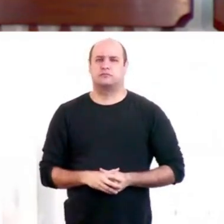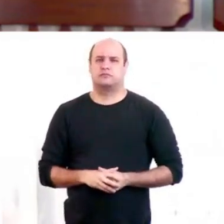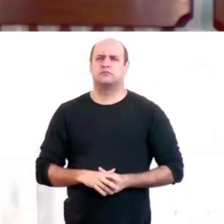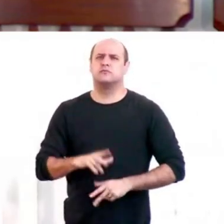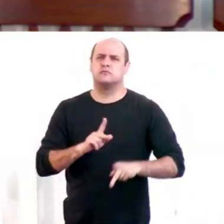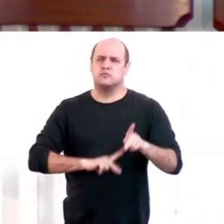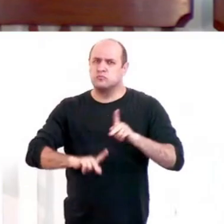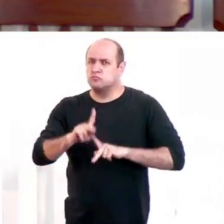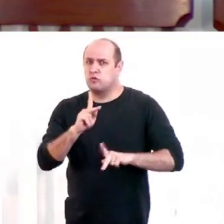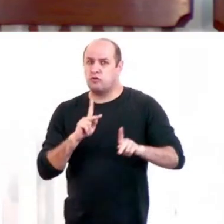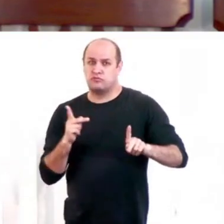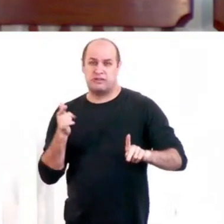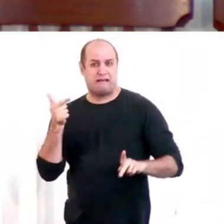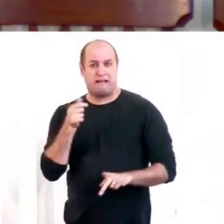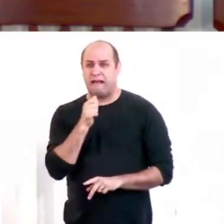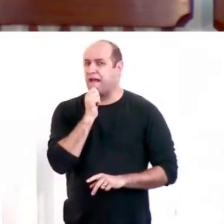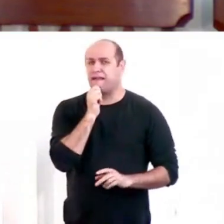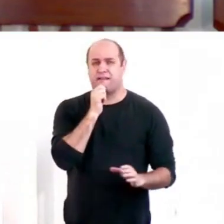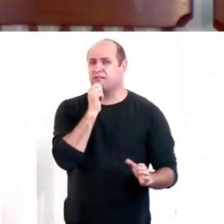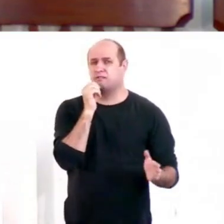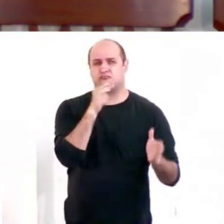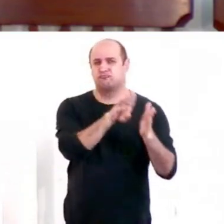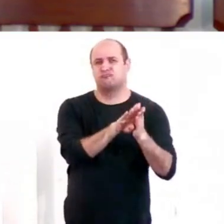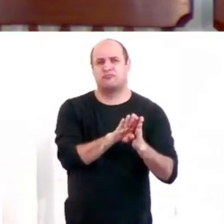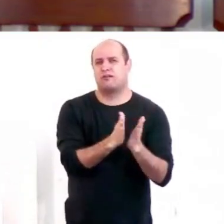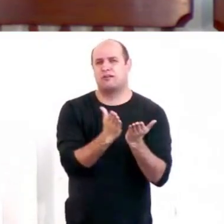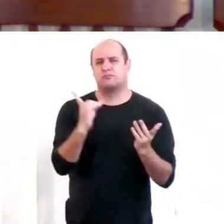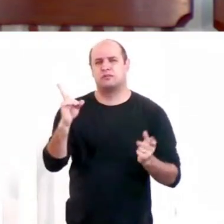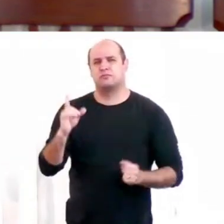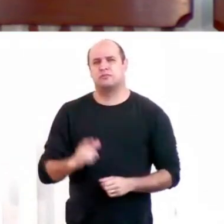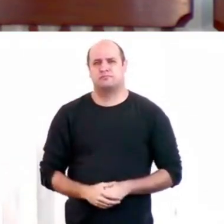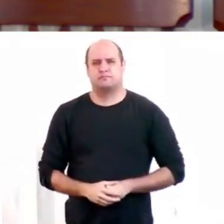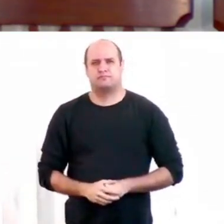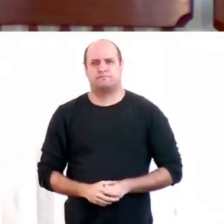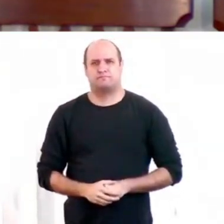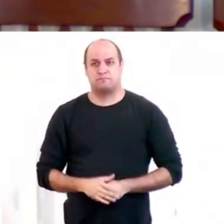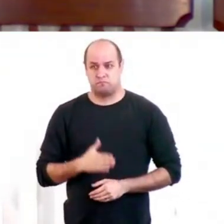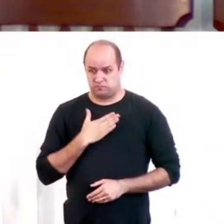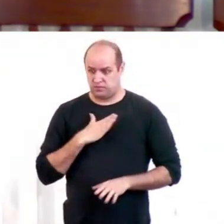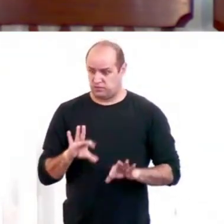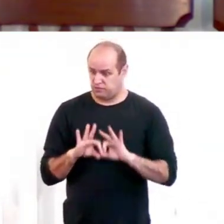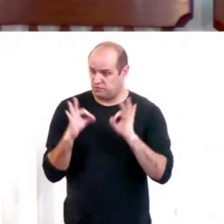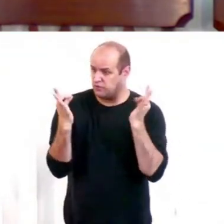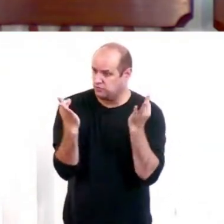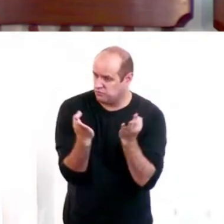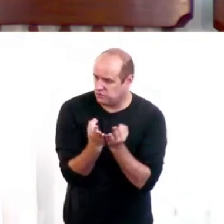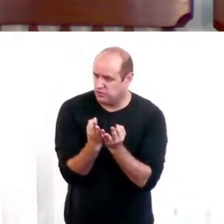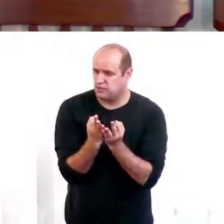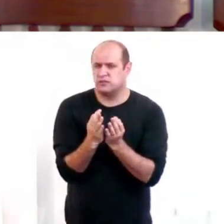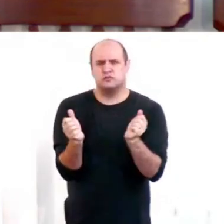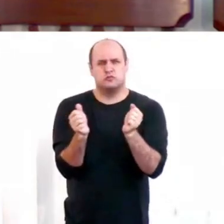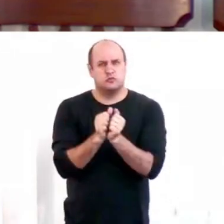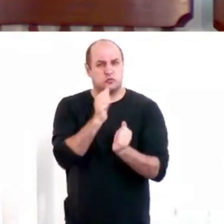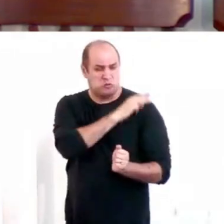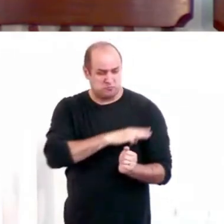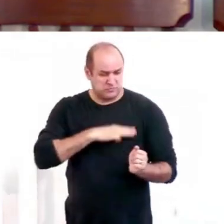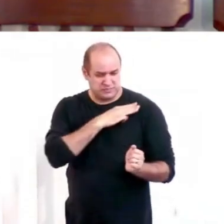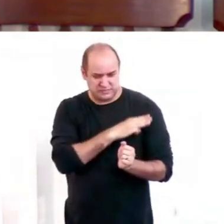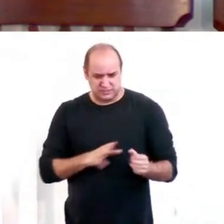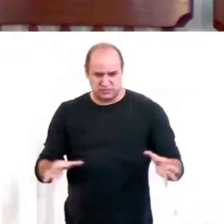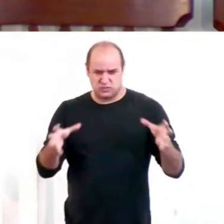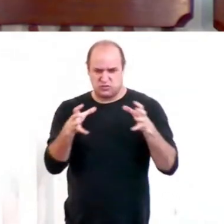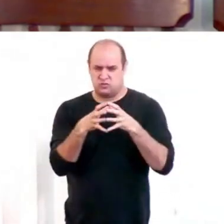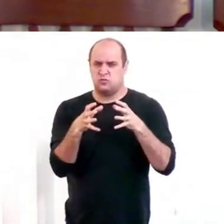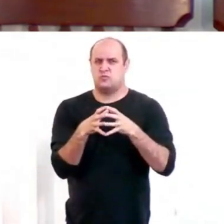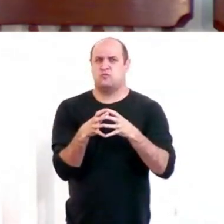não alcançados. E a minha família foi levada para a Europa como parte de uma grande missão que temos chamada